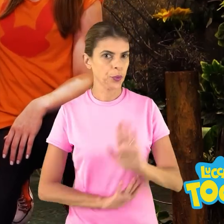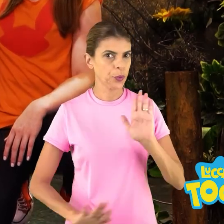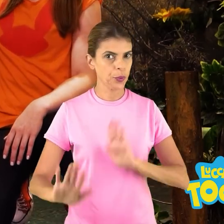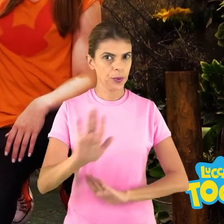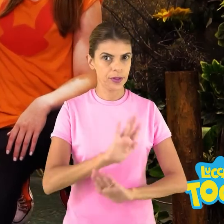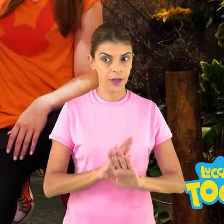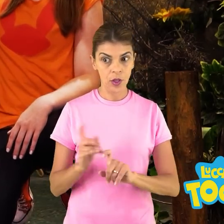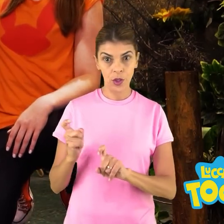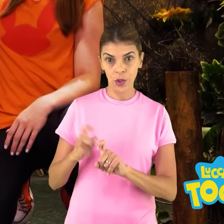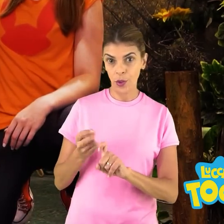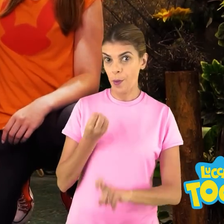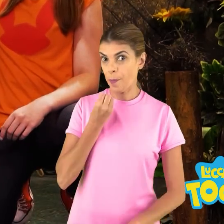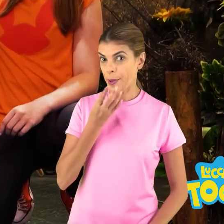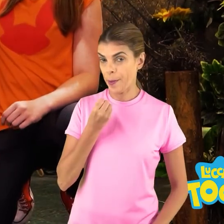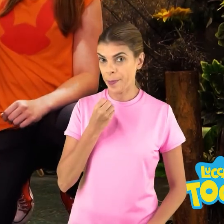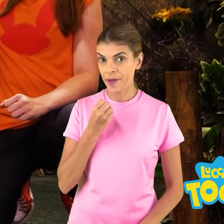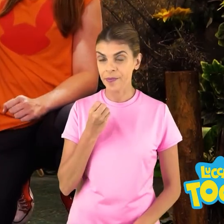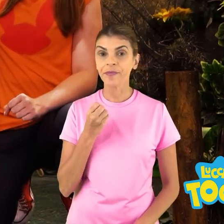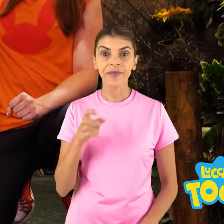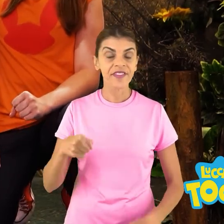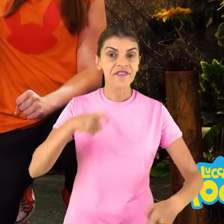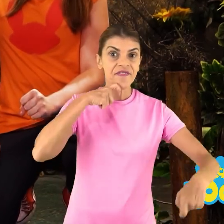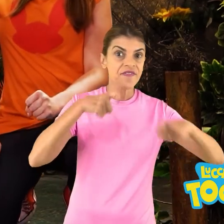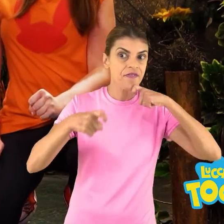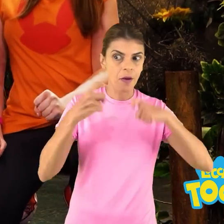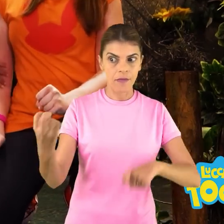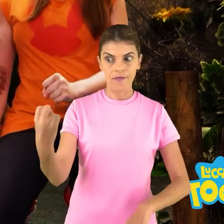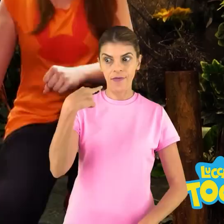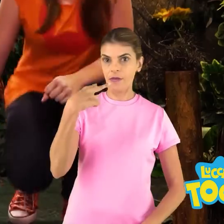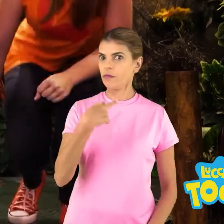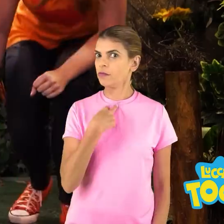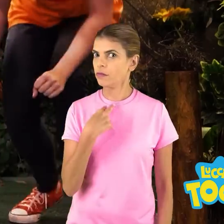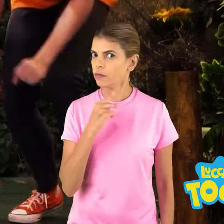Esse Doutor Bem-Bem e o Vamp Bonzinho não podem ver a gente.